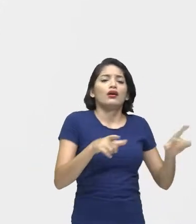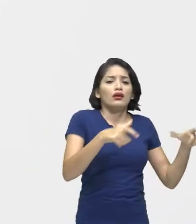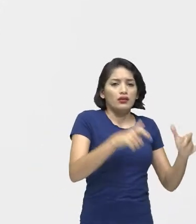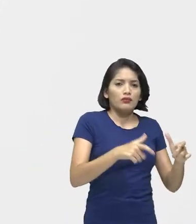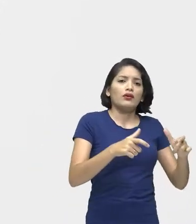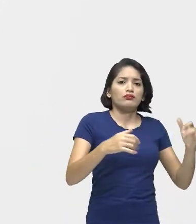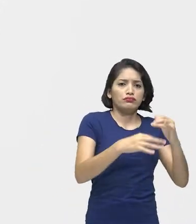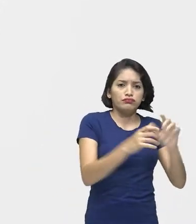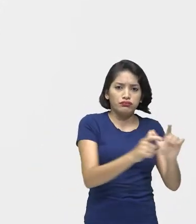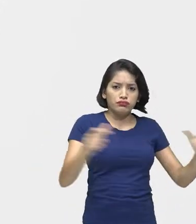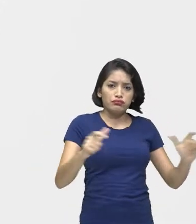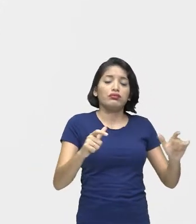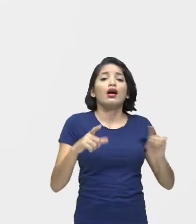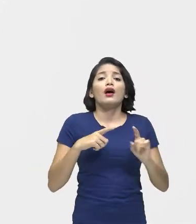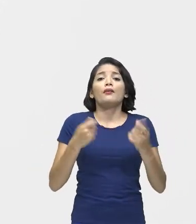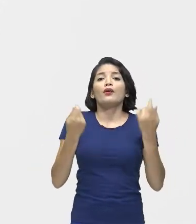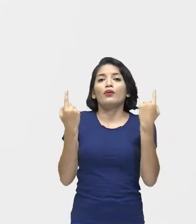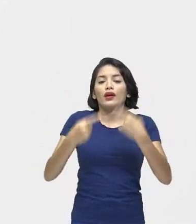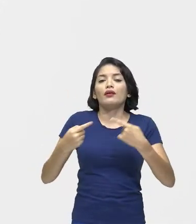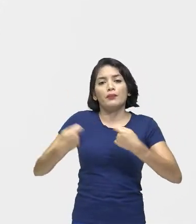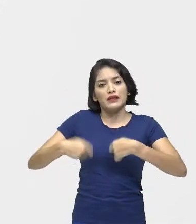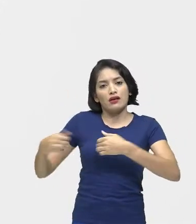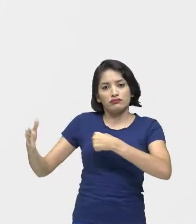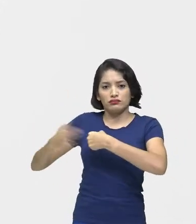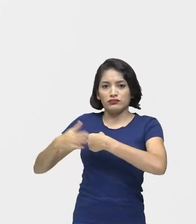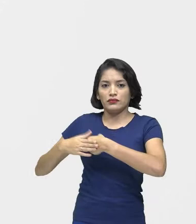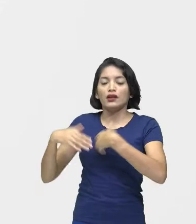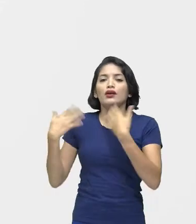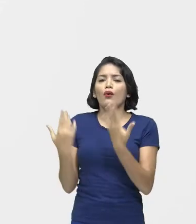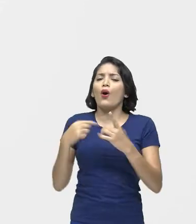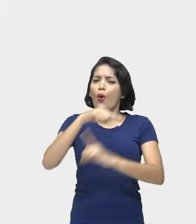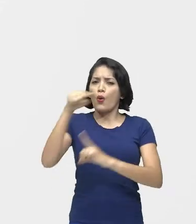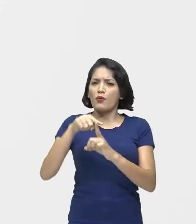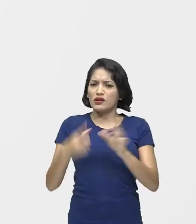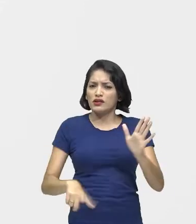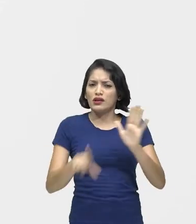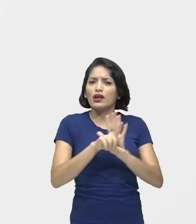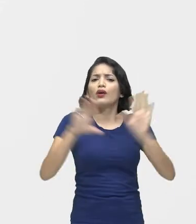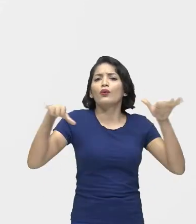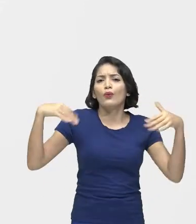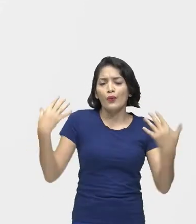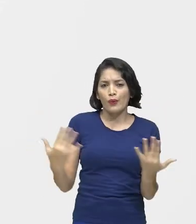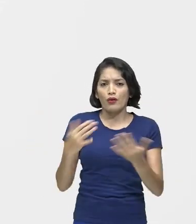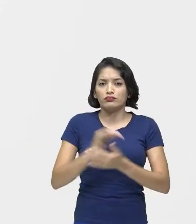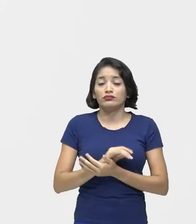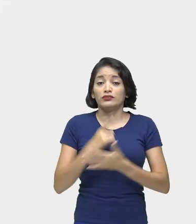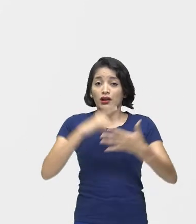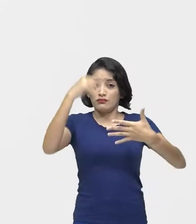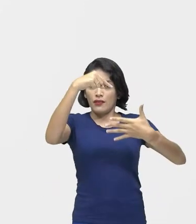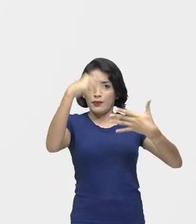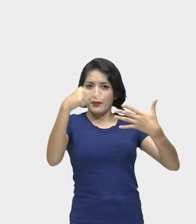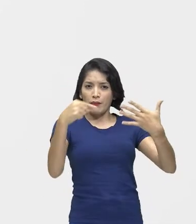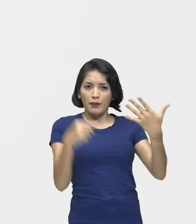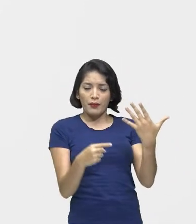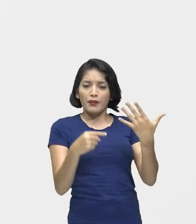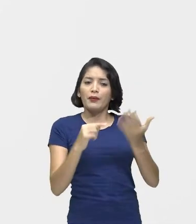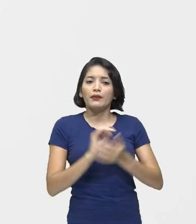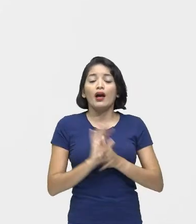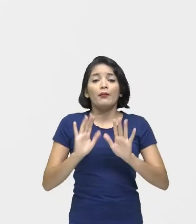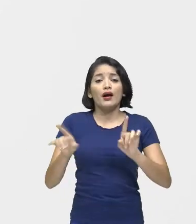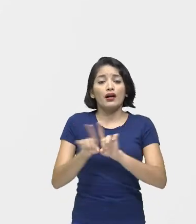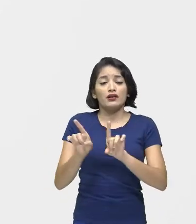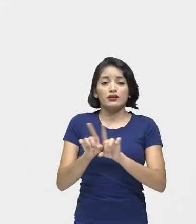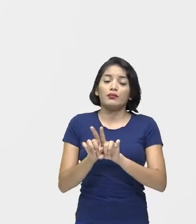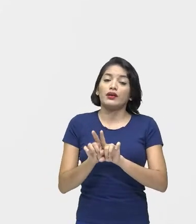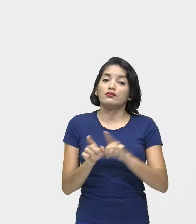provocando a luta pela independência. Dentre os objetivos dessas leis destacam-se, temos aí 5 alternativas, mas também nós temos